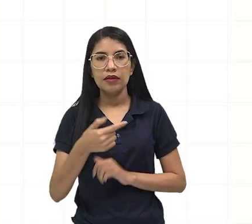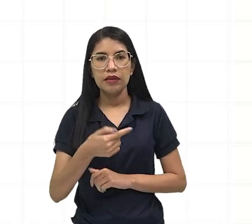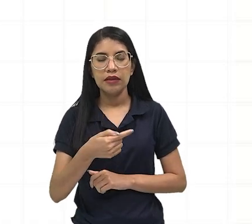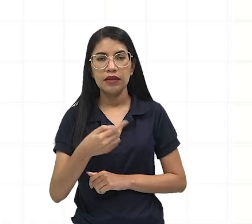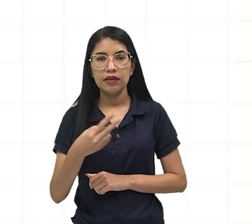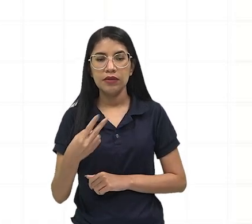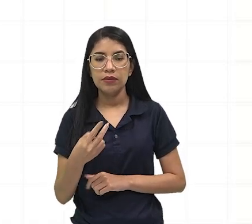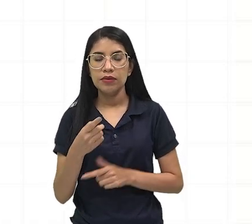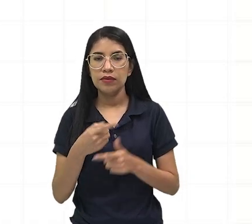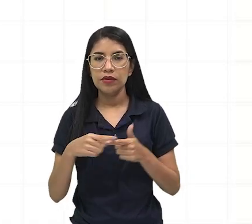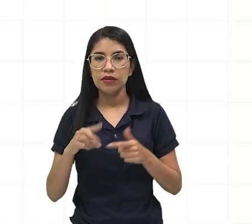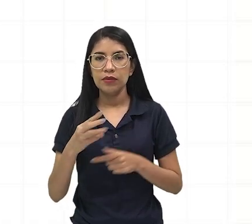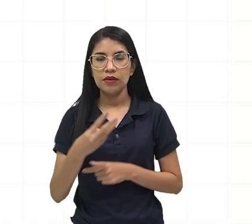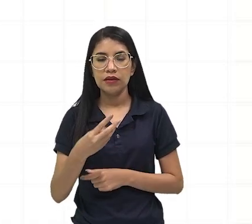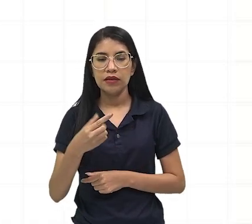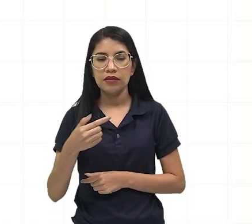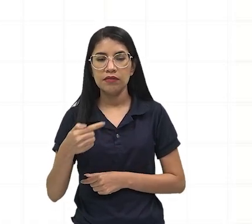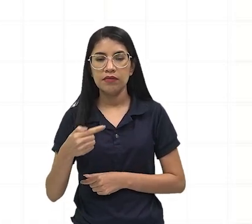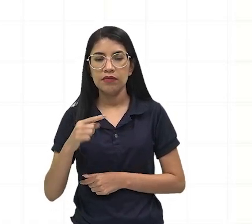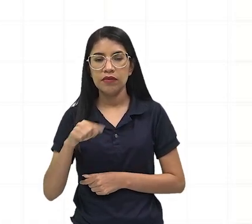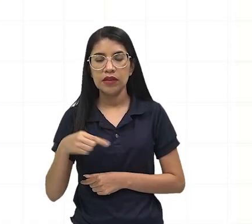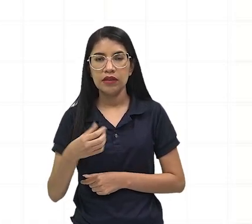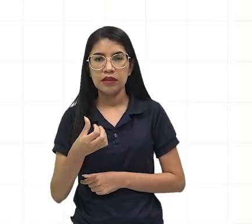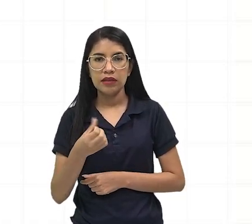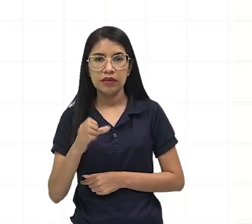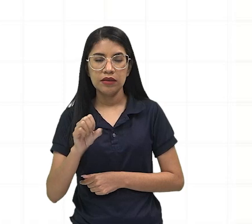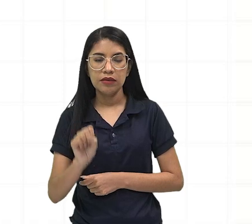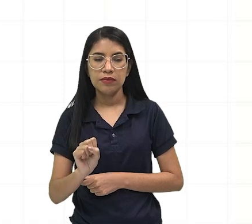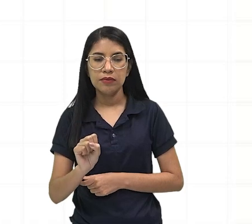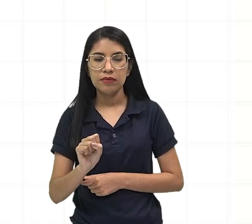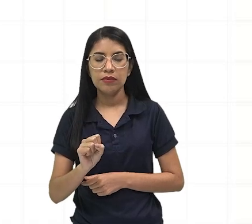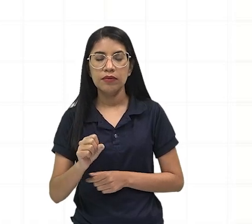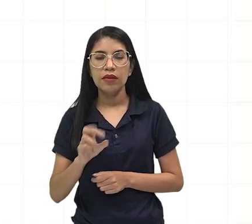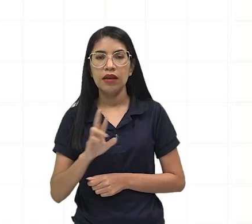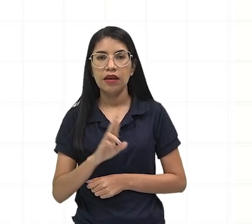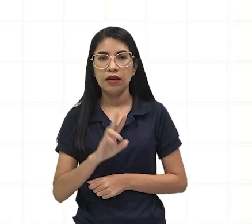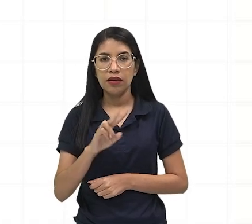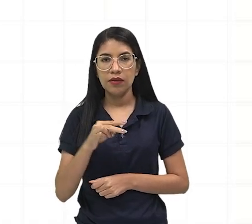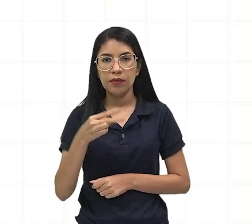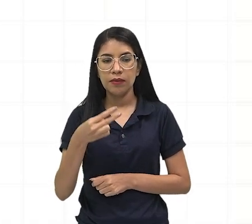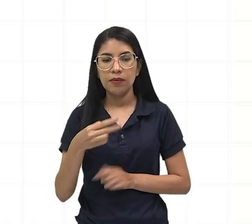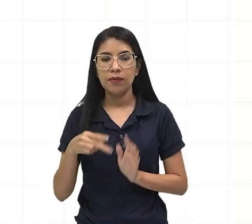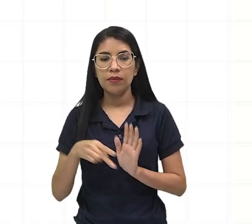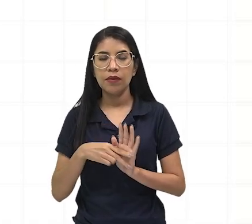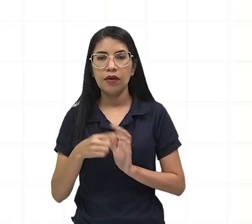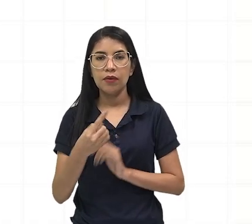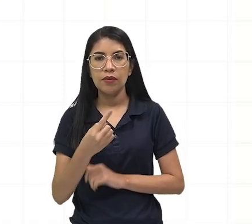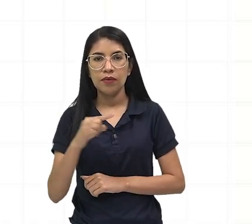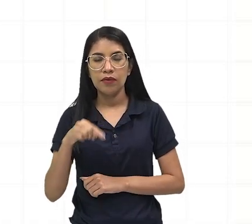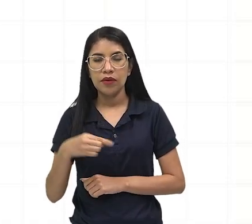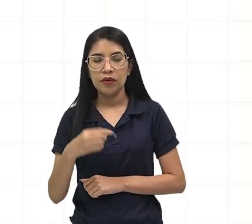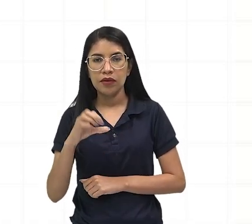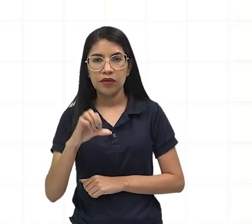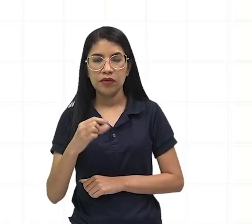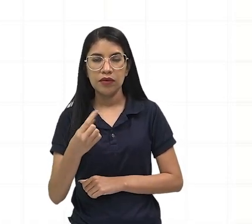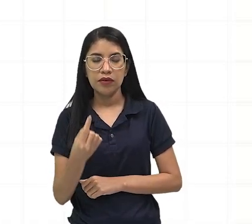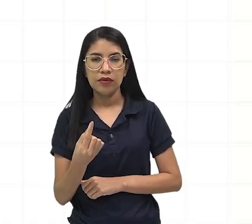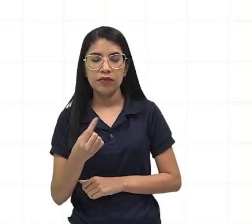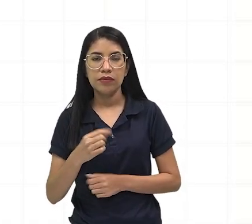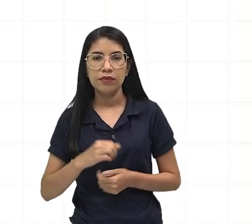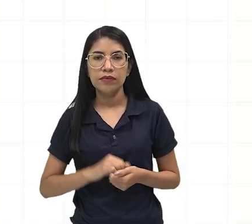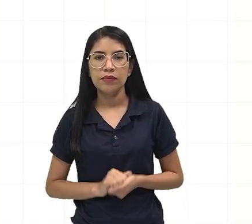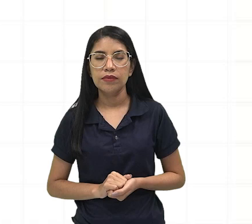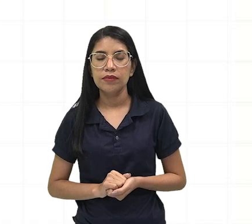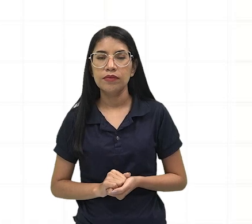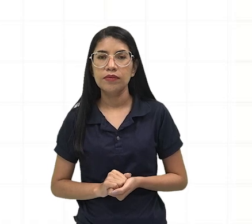72 dividido por 37,68. Nós temos, então, o raio ao quadrado é igual